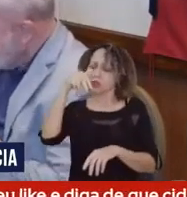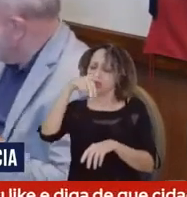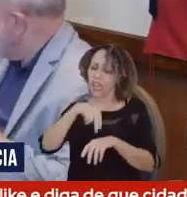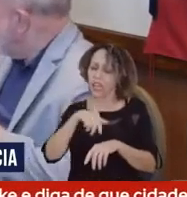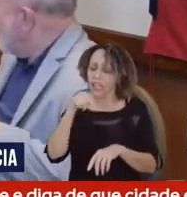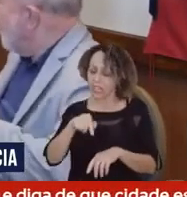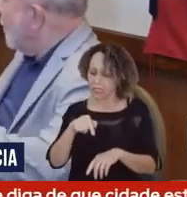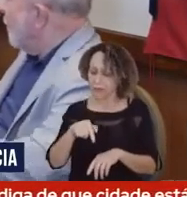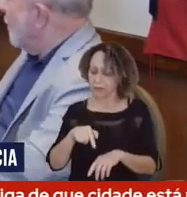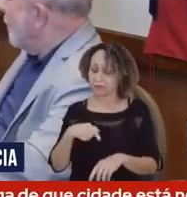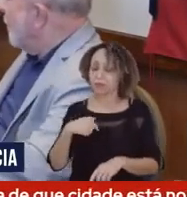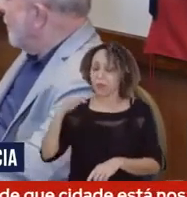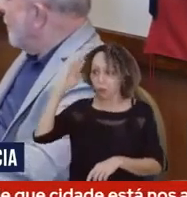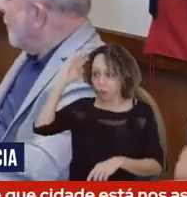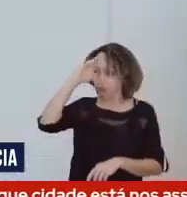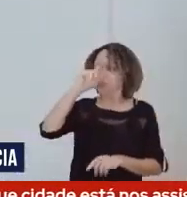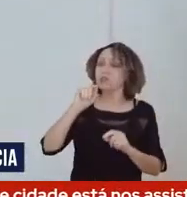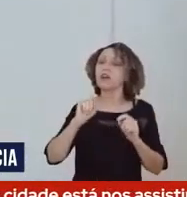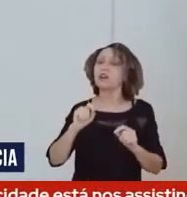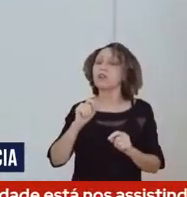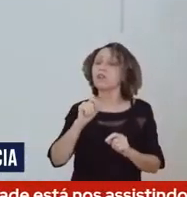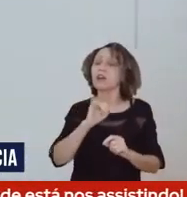falando de bem versus mal.